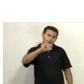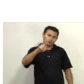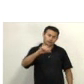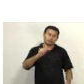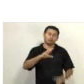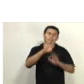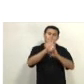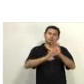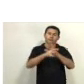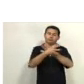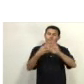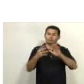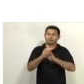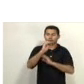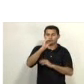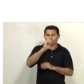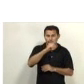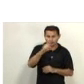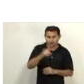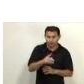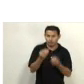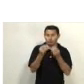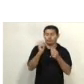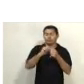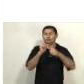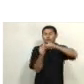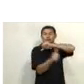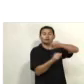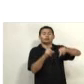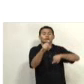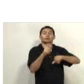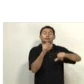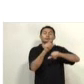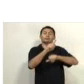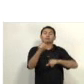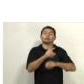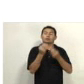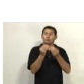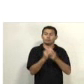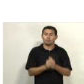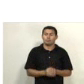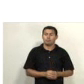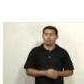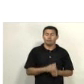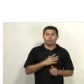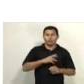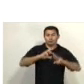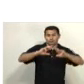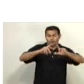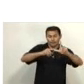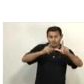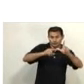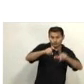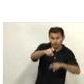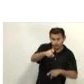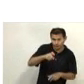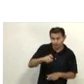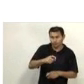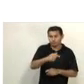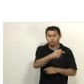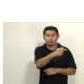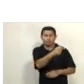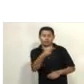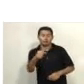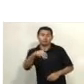tabela é uma tabela padronizada Z. Como que eu faço essa conversão de x para z, pessoal? Eu pego a minha variável x menos